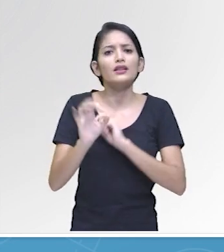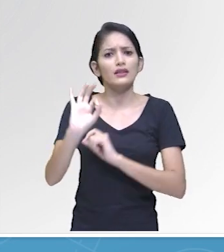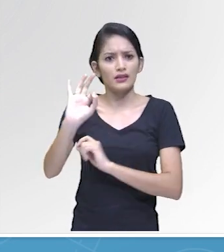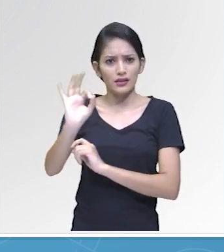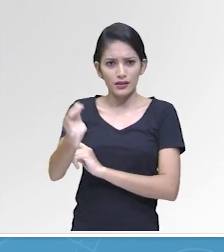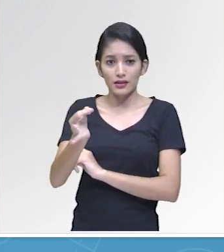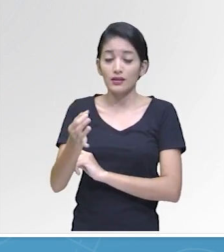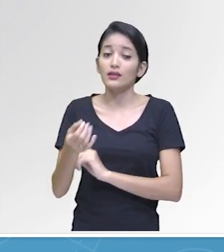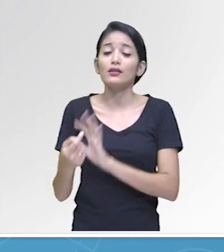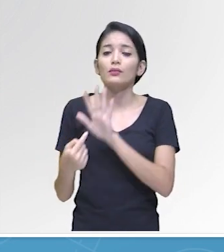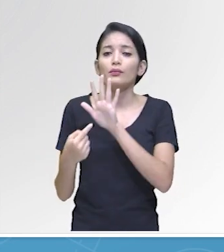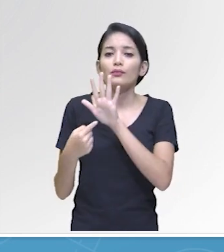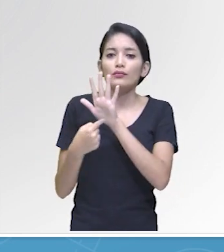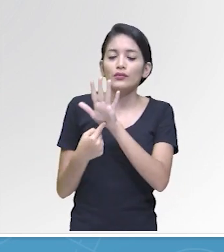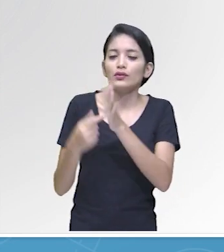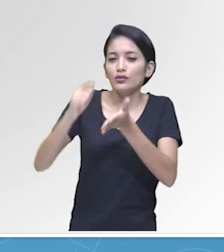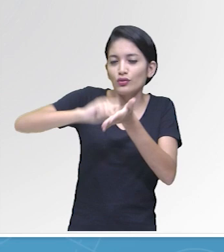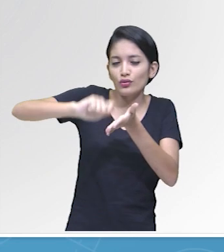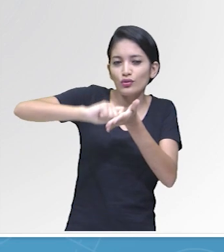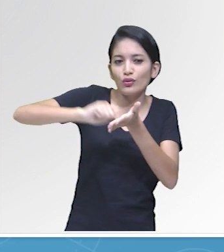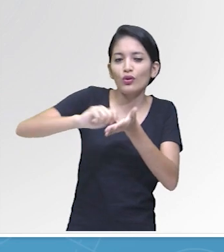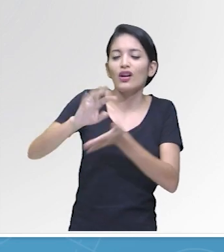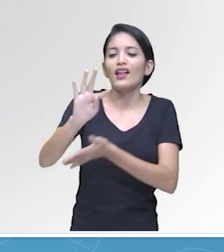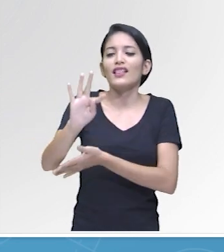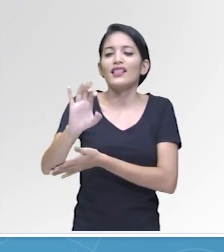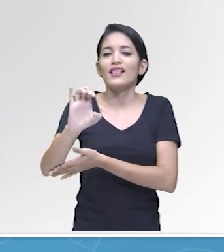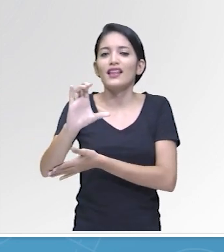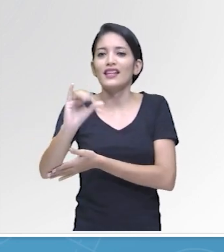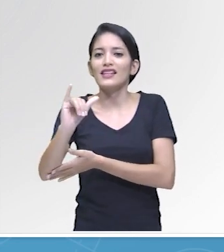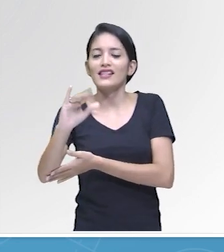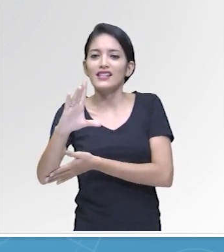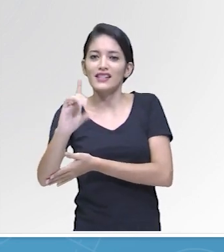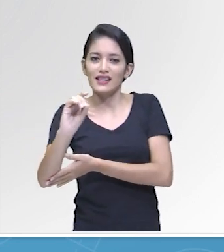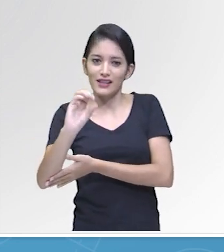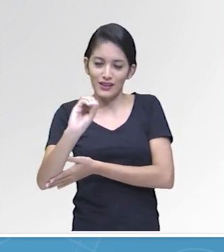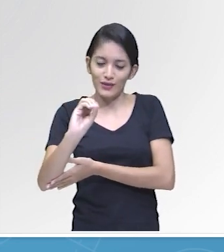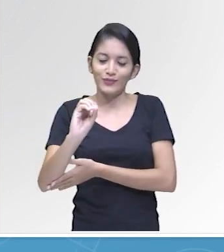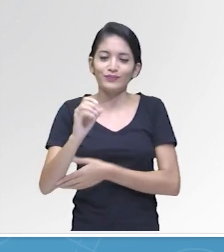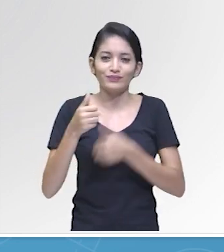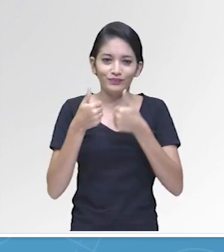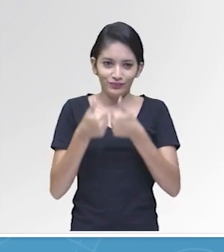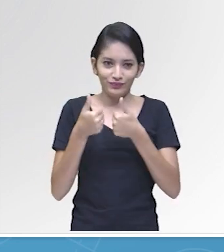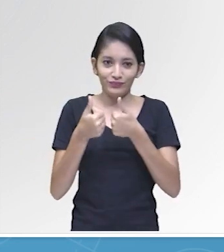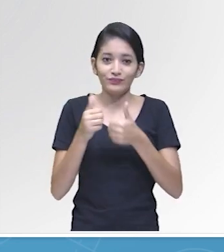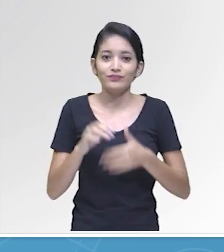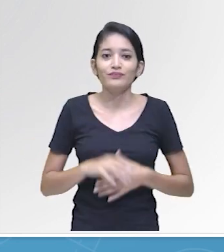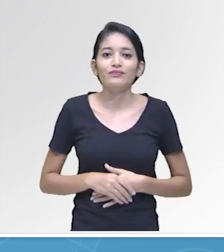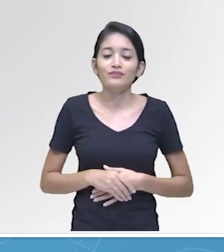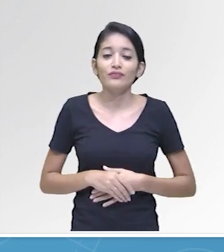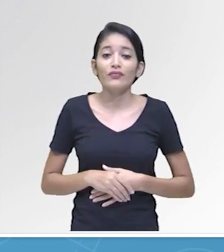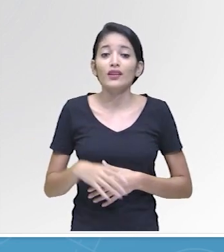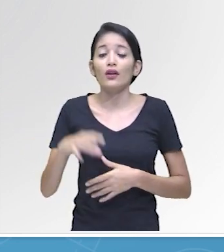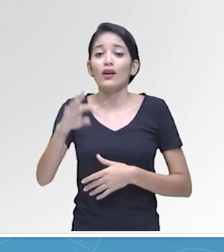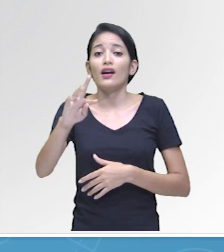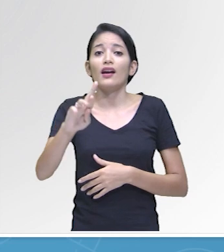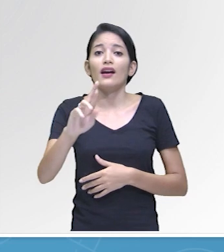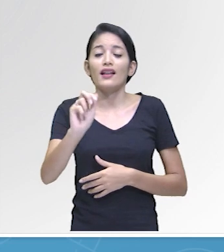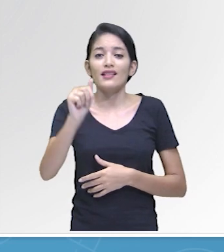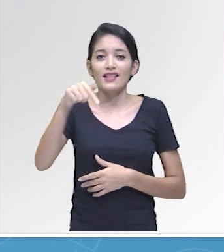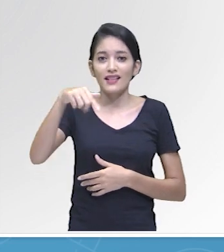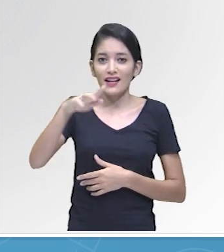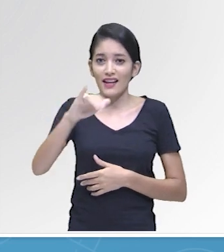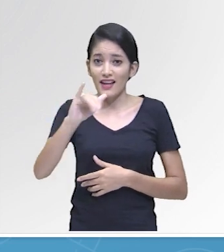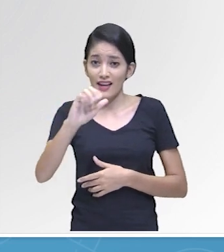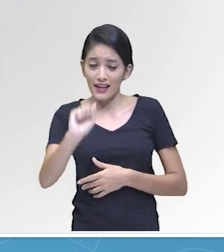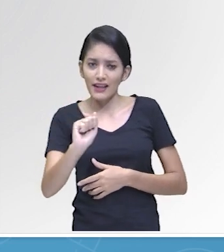você colocou tecido. Muito bem. A traqueia, a gente já sabe que